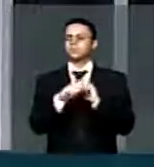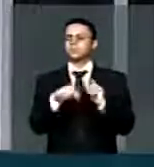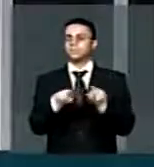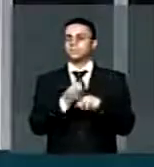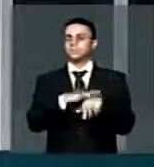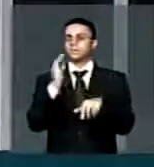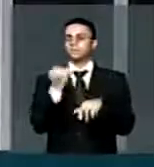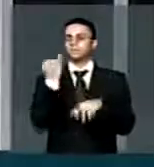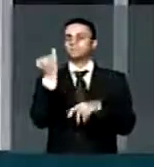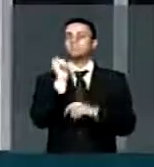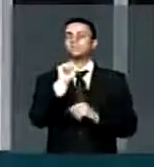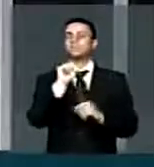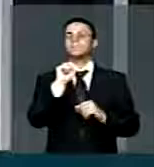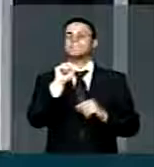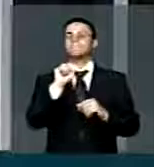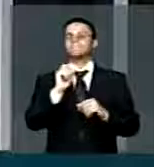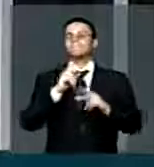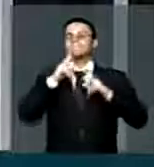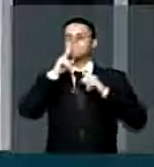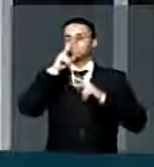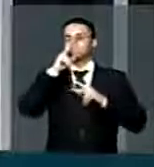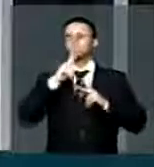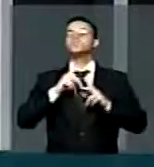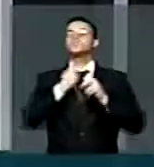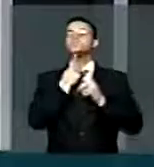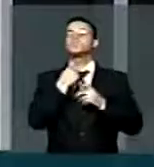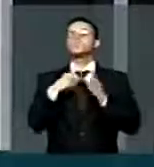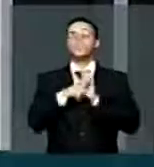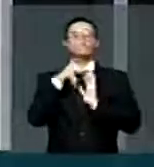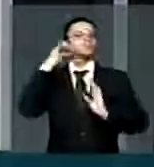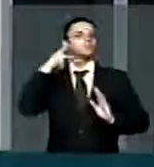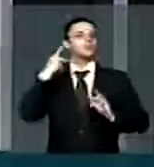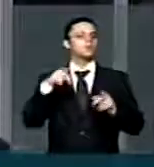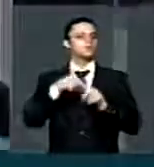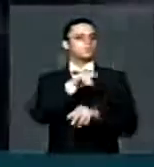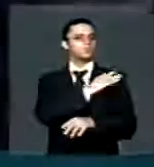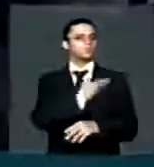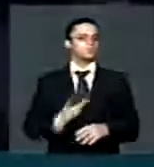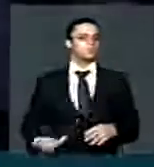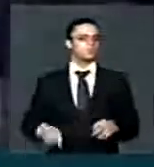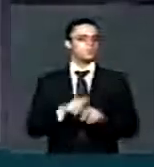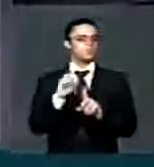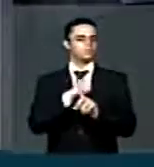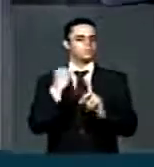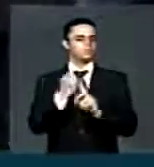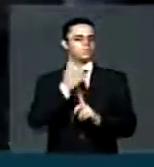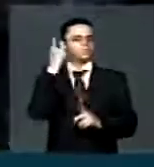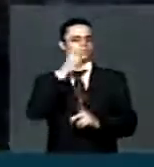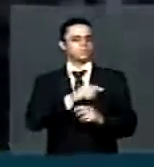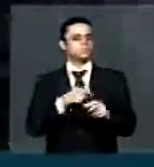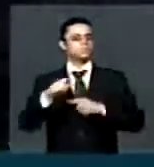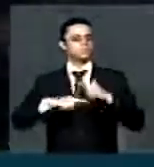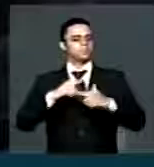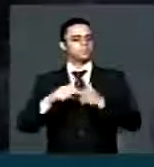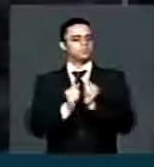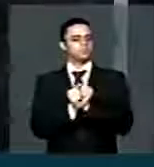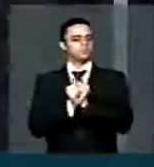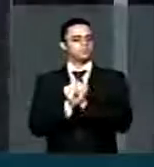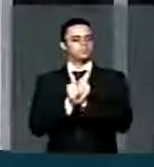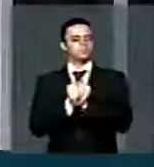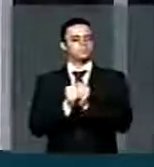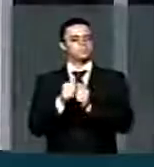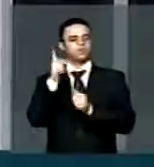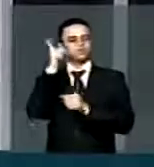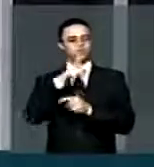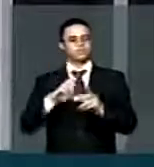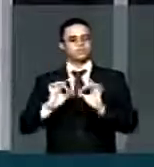mais importante, vontade política dos governos e da sociedade trabalhando em conjunto para